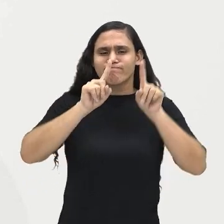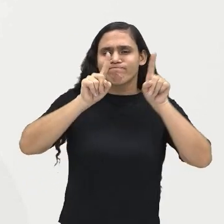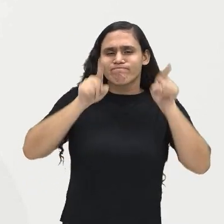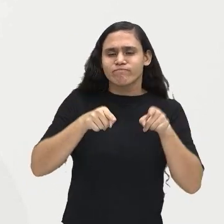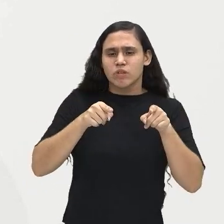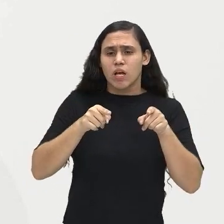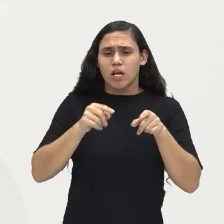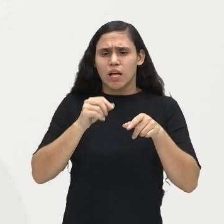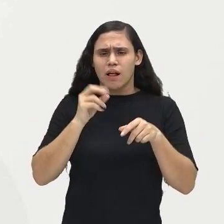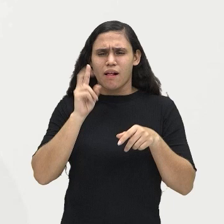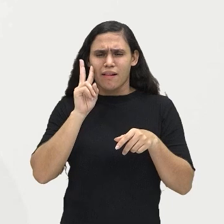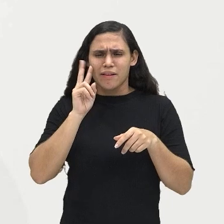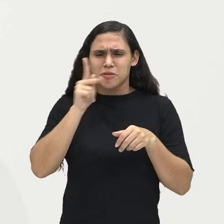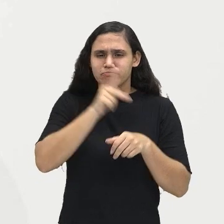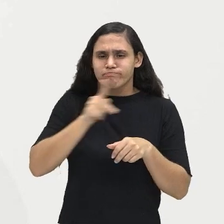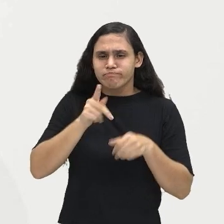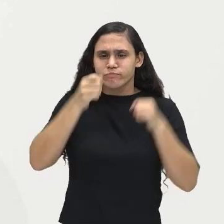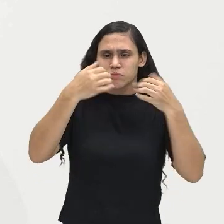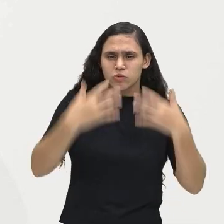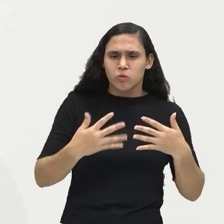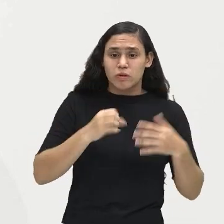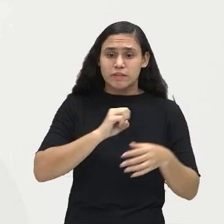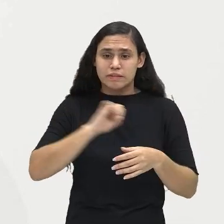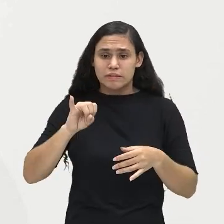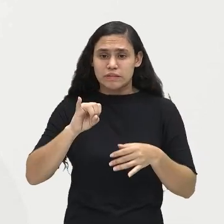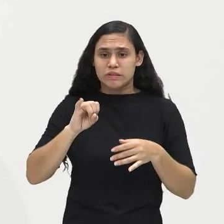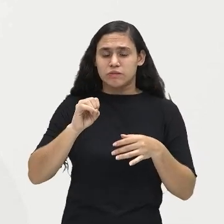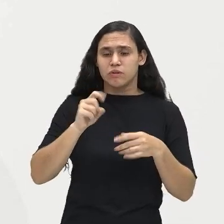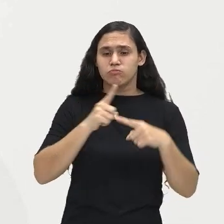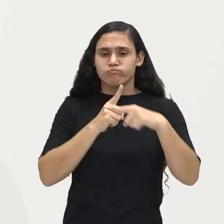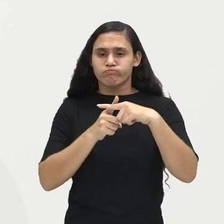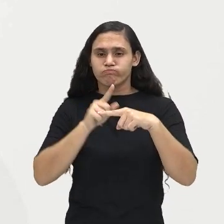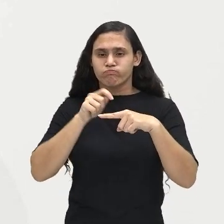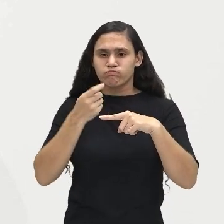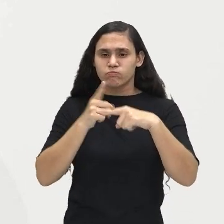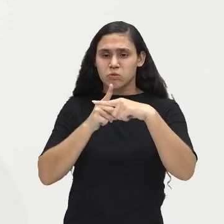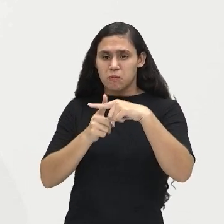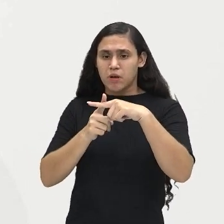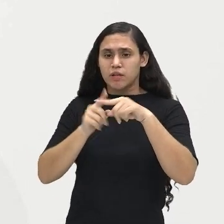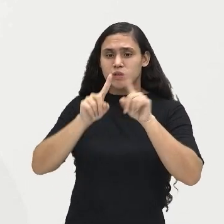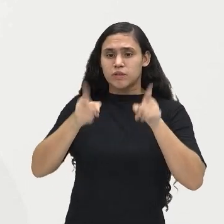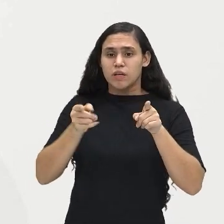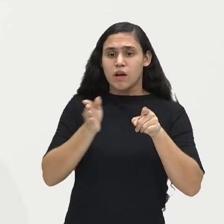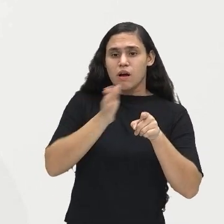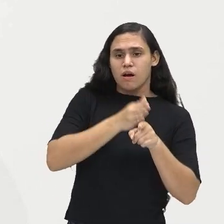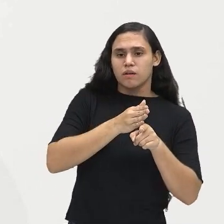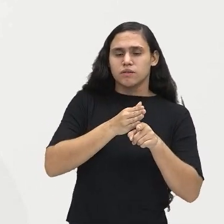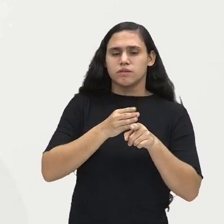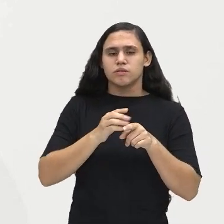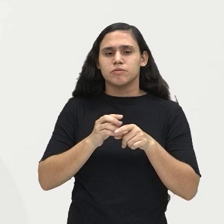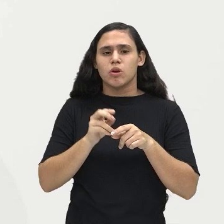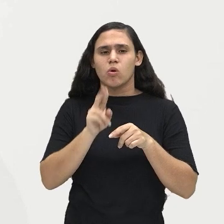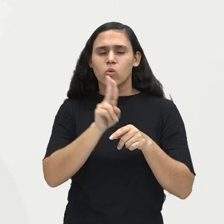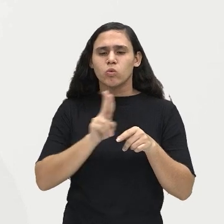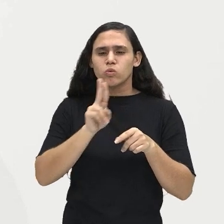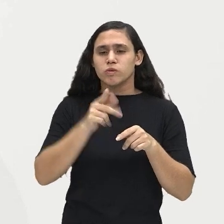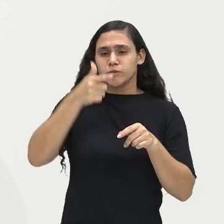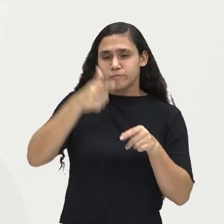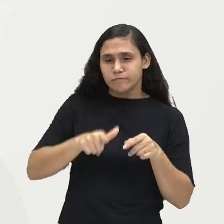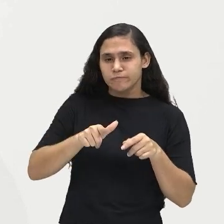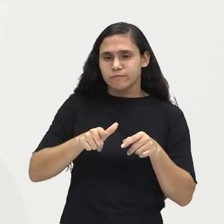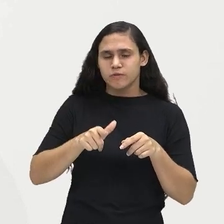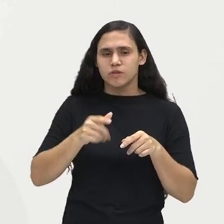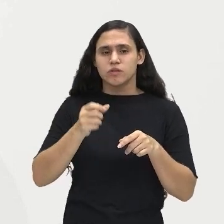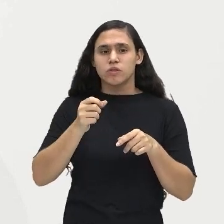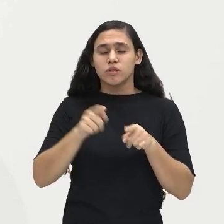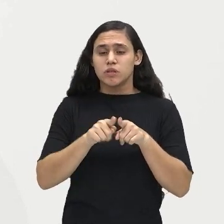sinal de mais, ó, sinal de mais antes do parêntese, a gente repete o sinal e o número, né, que está